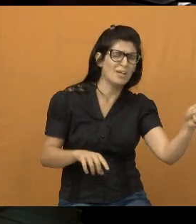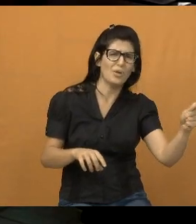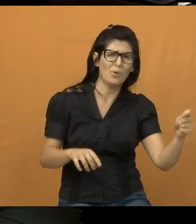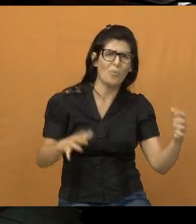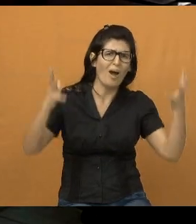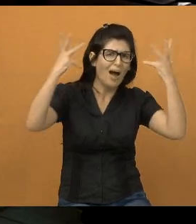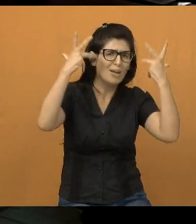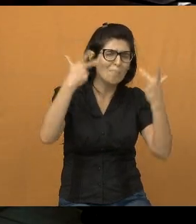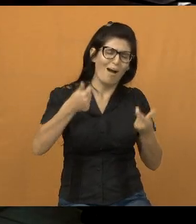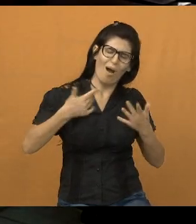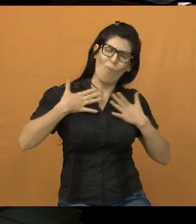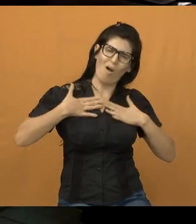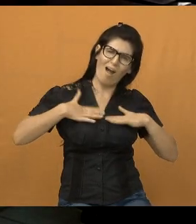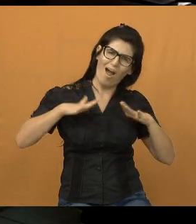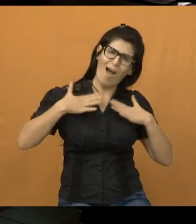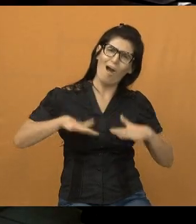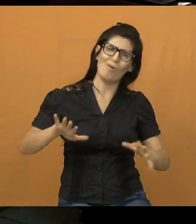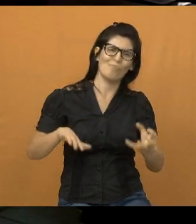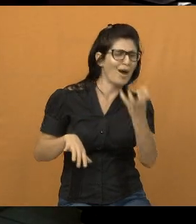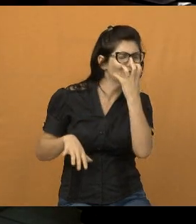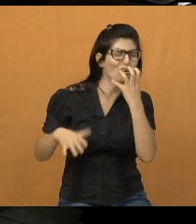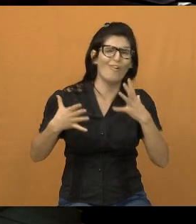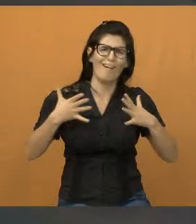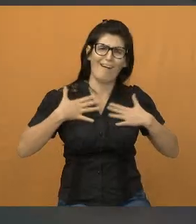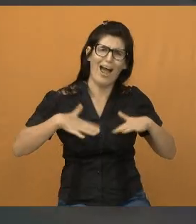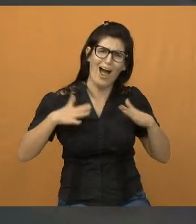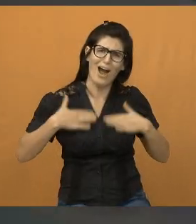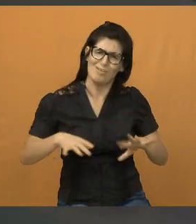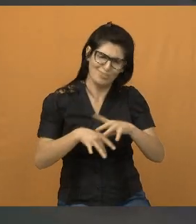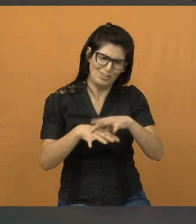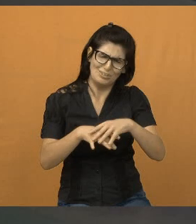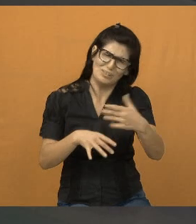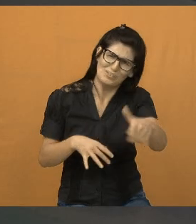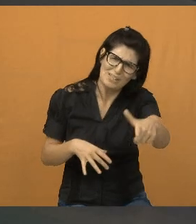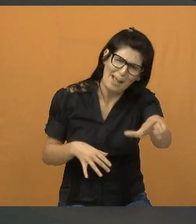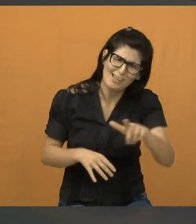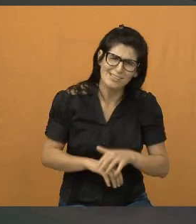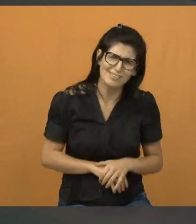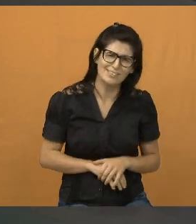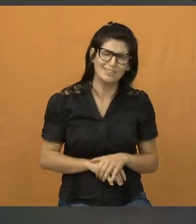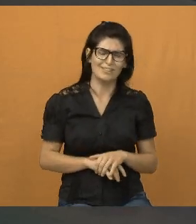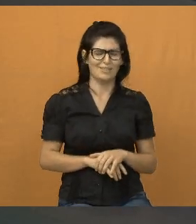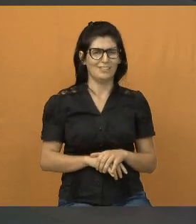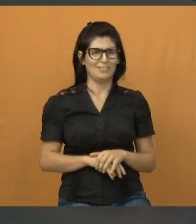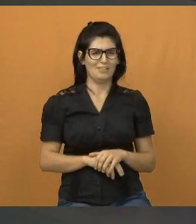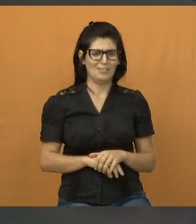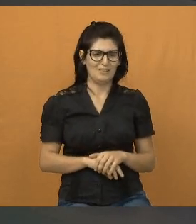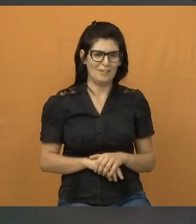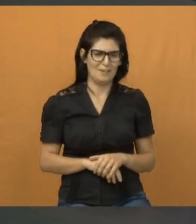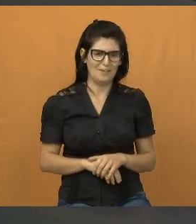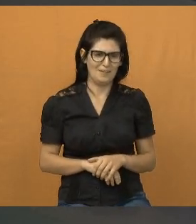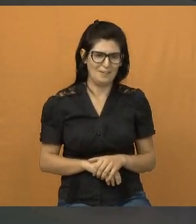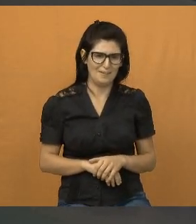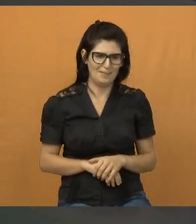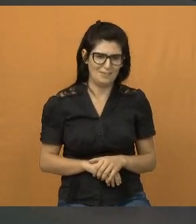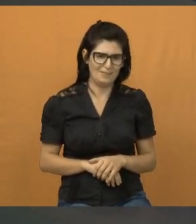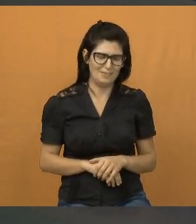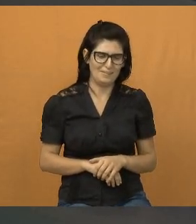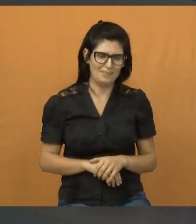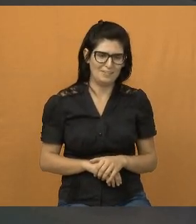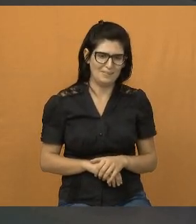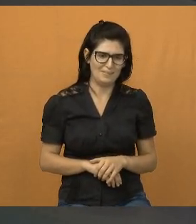Eles estão em tranquilidade, porque está zerado, né, o primeiro semestre na questão de vacinação antirrábica,